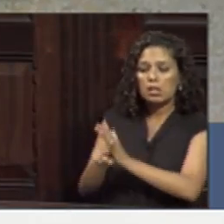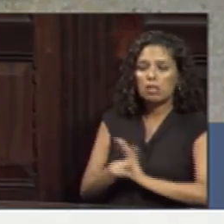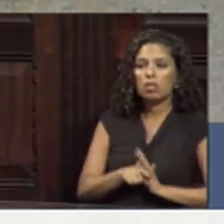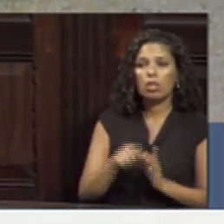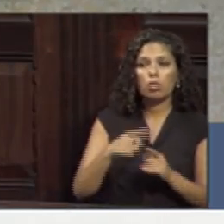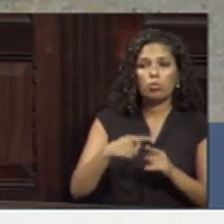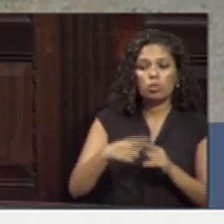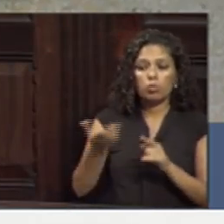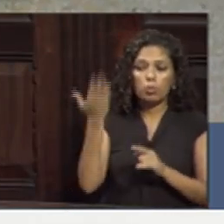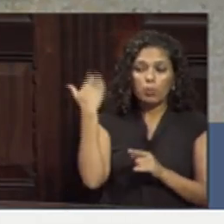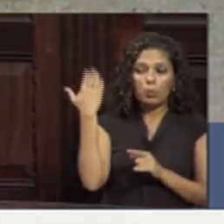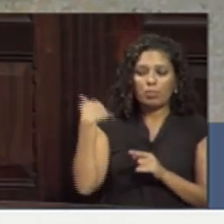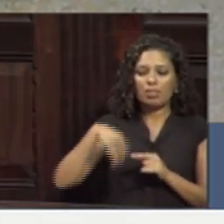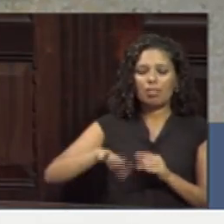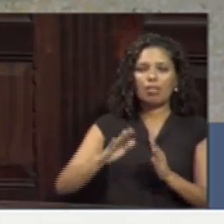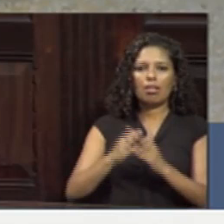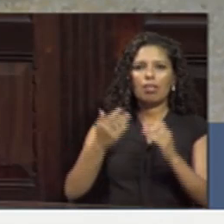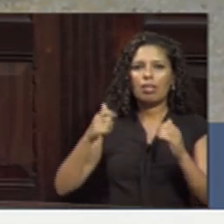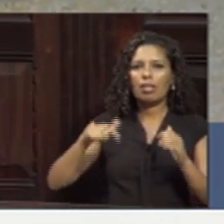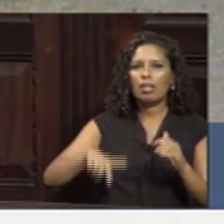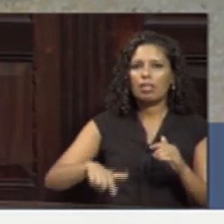trabalhamos muitos e muitos anos.